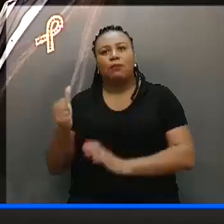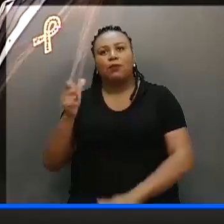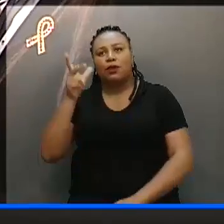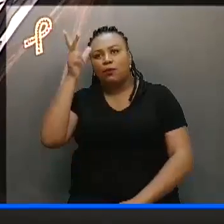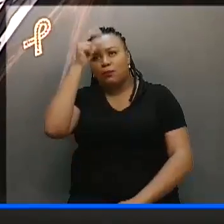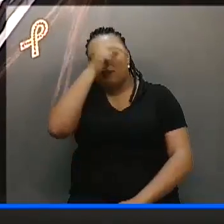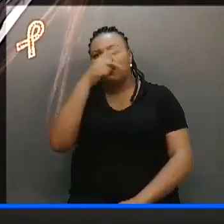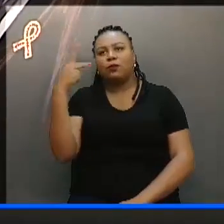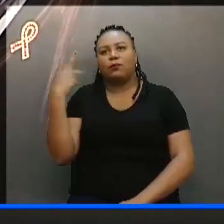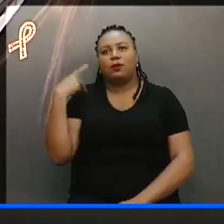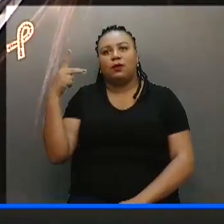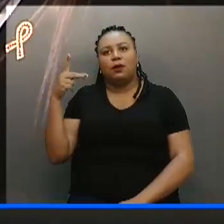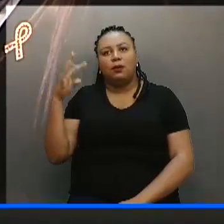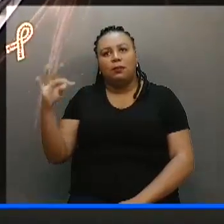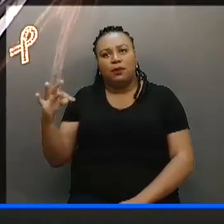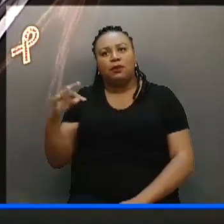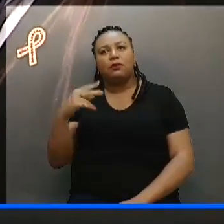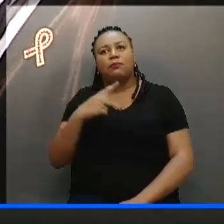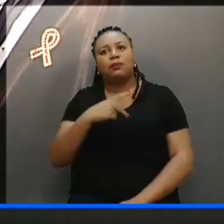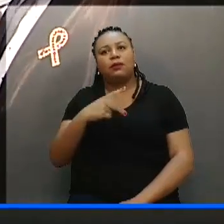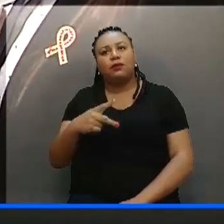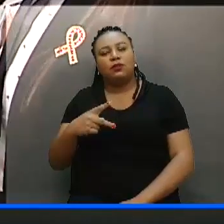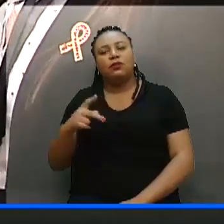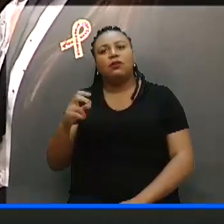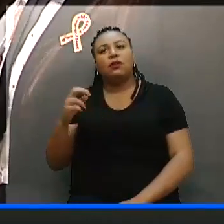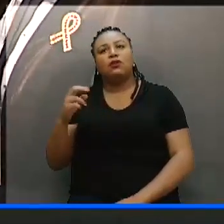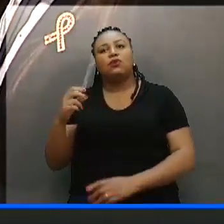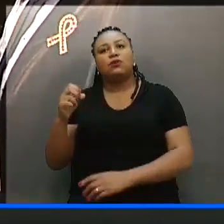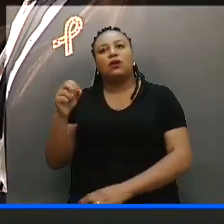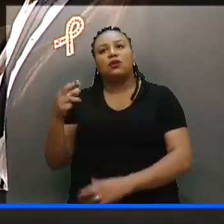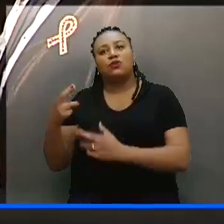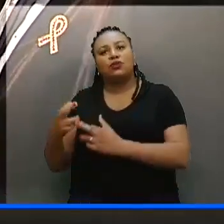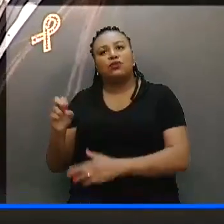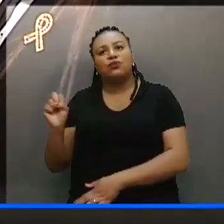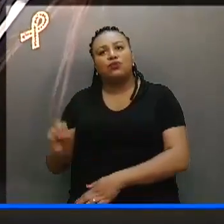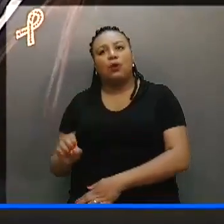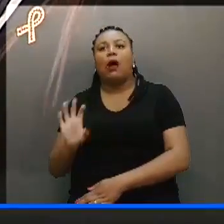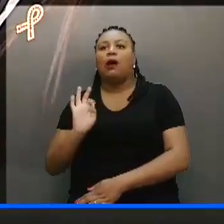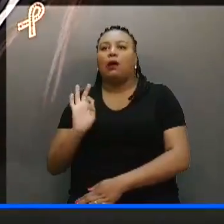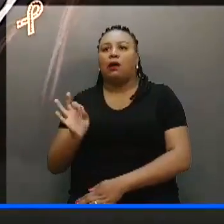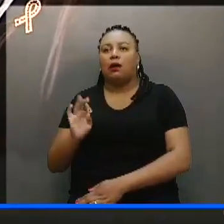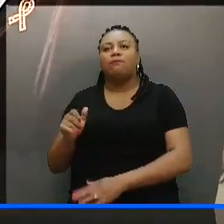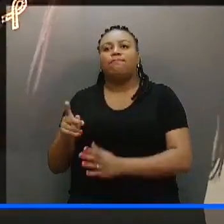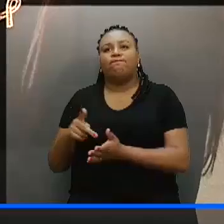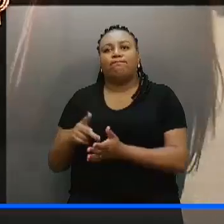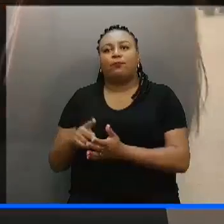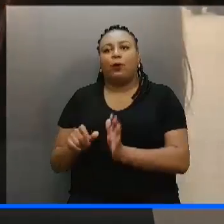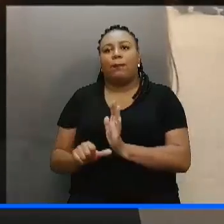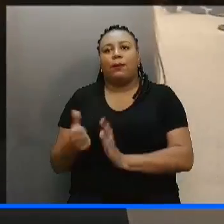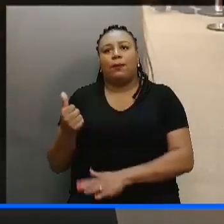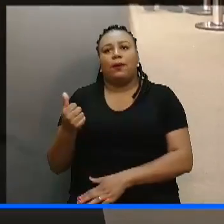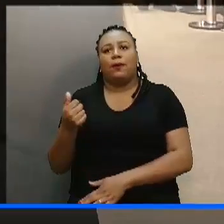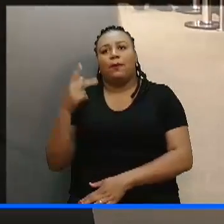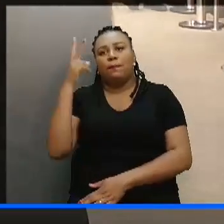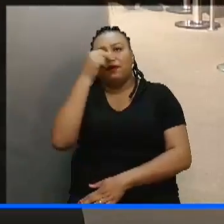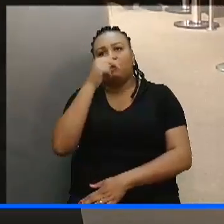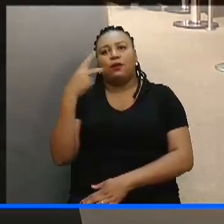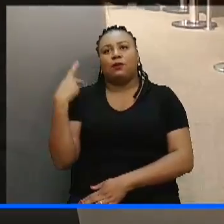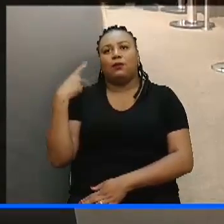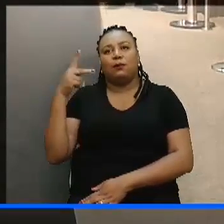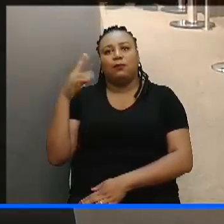do pt a presidente irá à zona sul boa tarde boa tarde é o primeiro prefeito do partido dos trabalhadores a